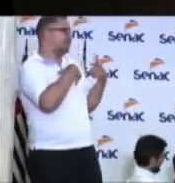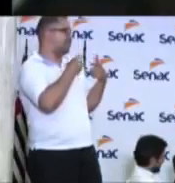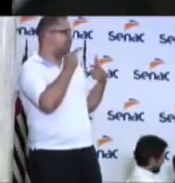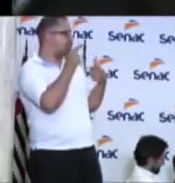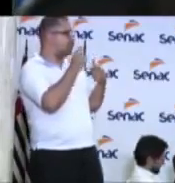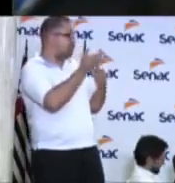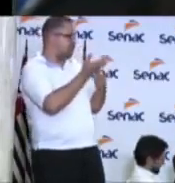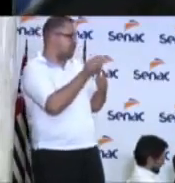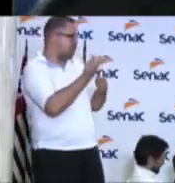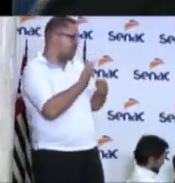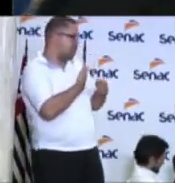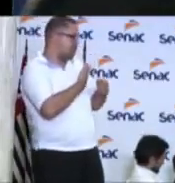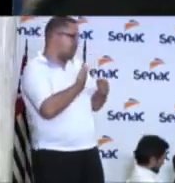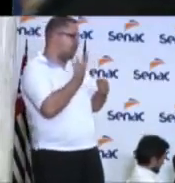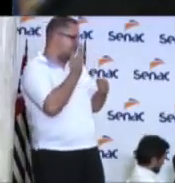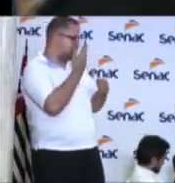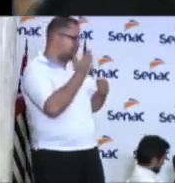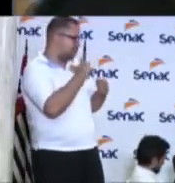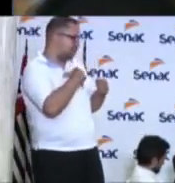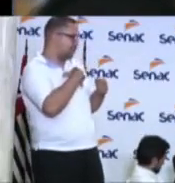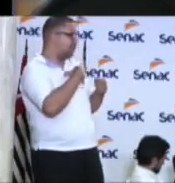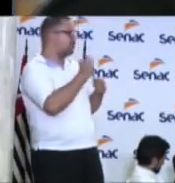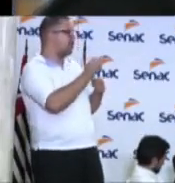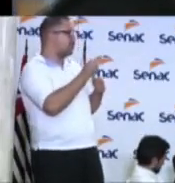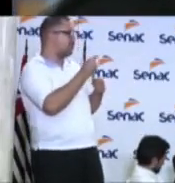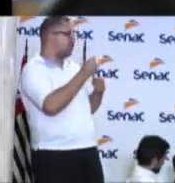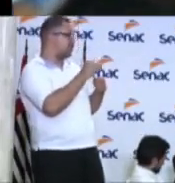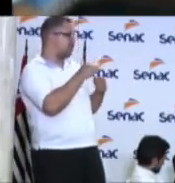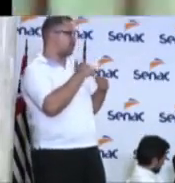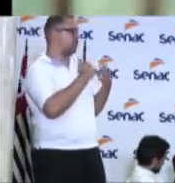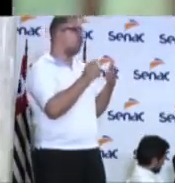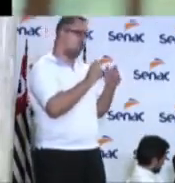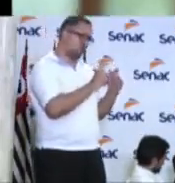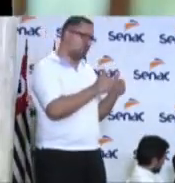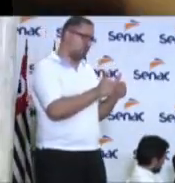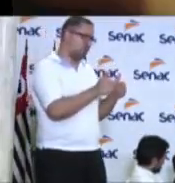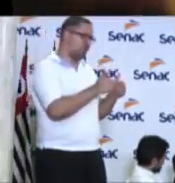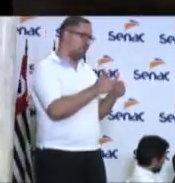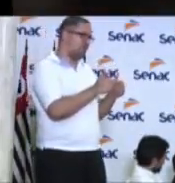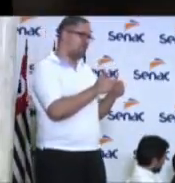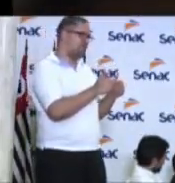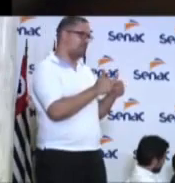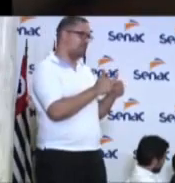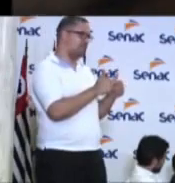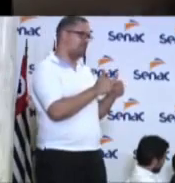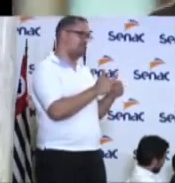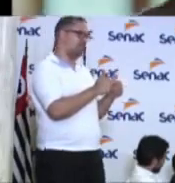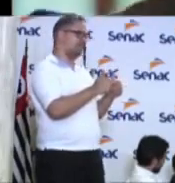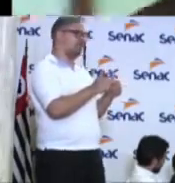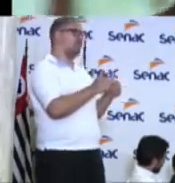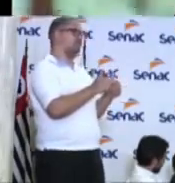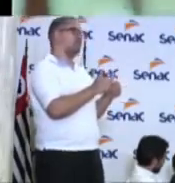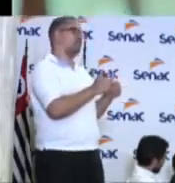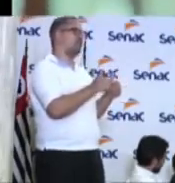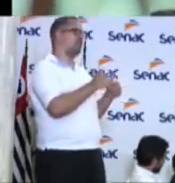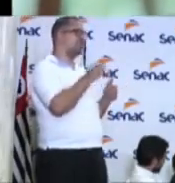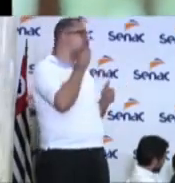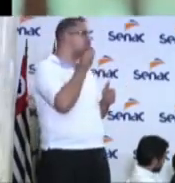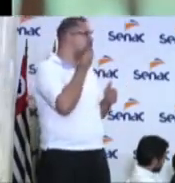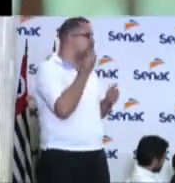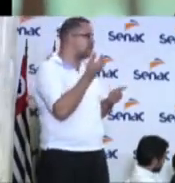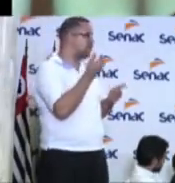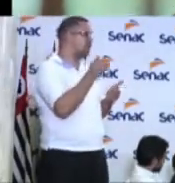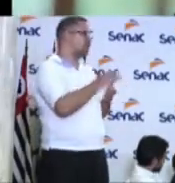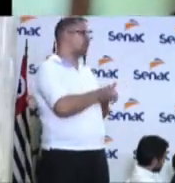a sua amizade. Esse tá mais assim. Se tua família dormir, vou matar todo mundo. É mais, entendeu? Aí, esse é bom. Fechou nesse. Esse aí é bom, mamão. Esse é bom,